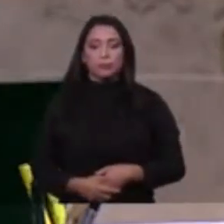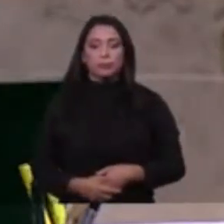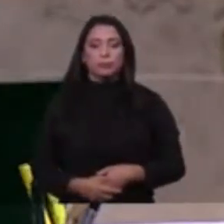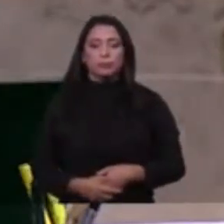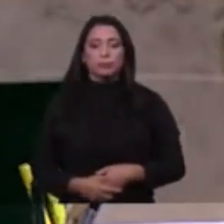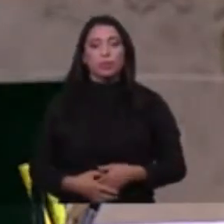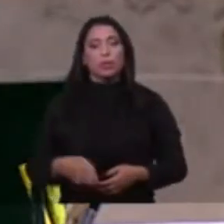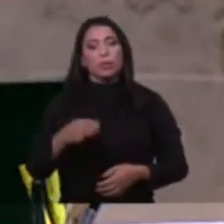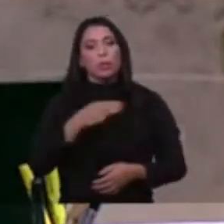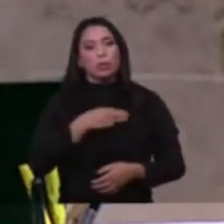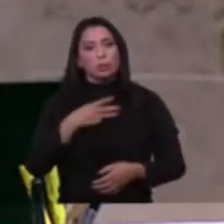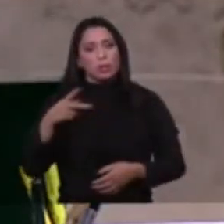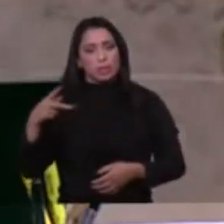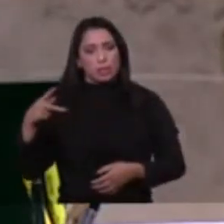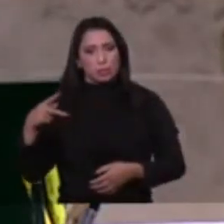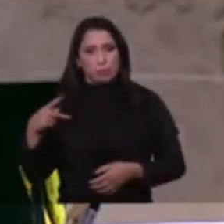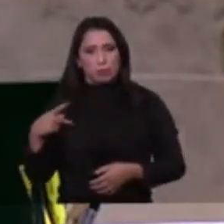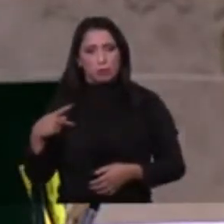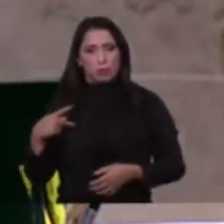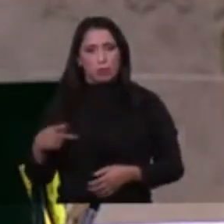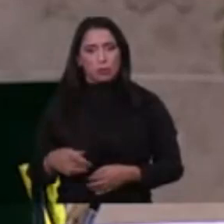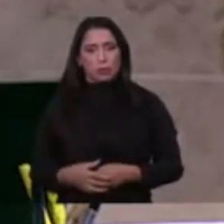Ao Ministério Público Federal,